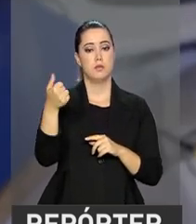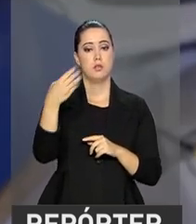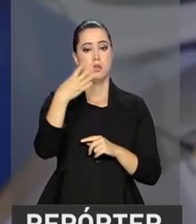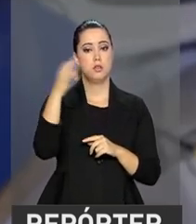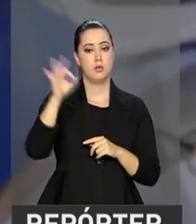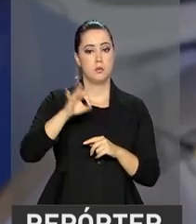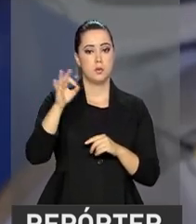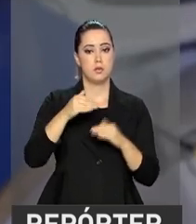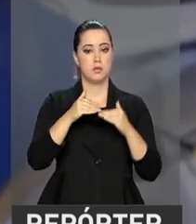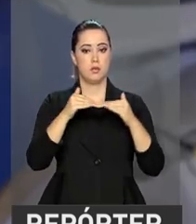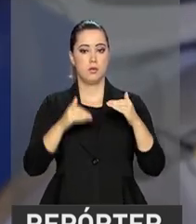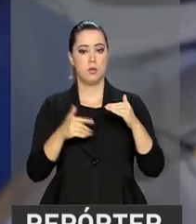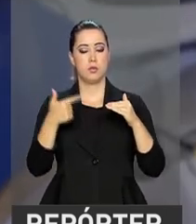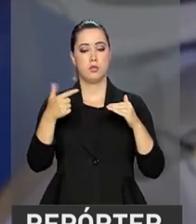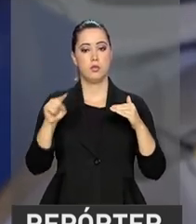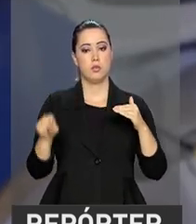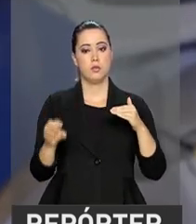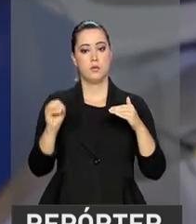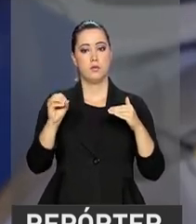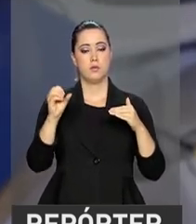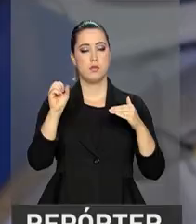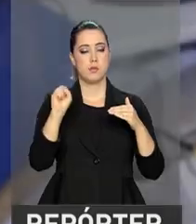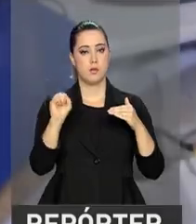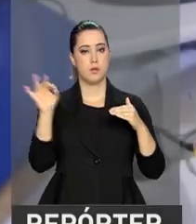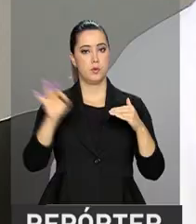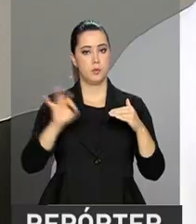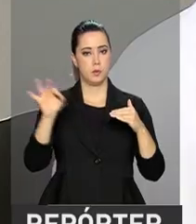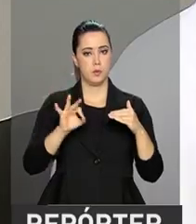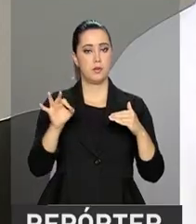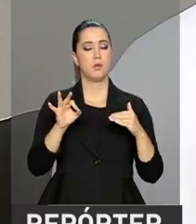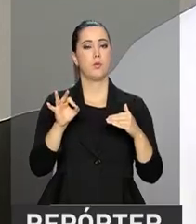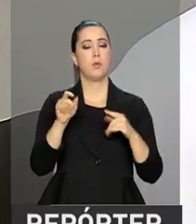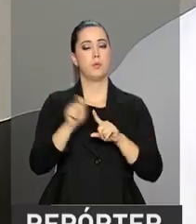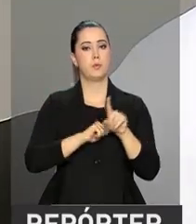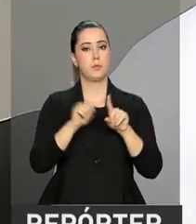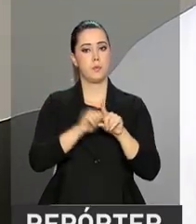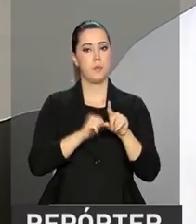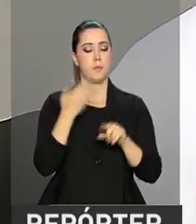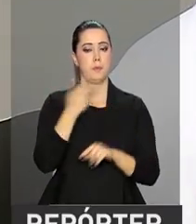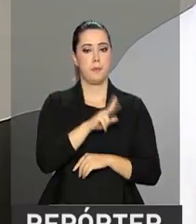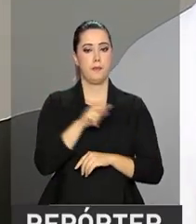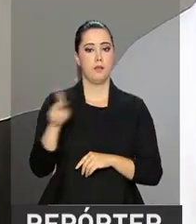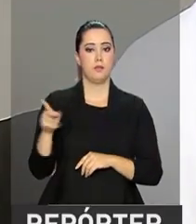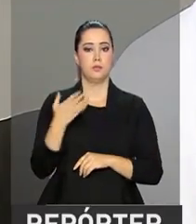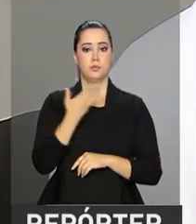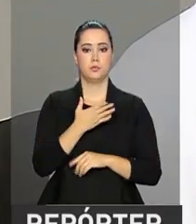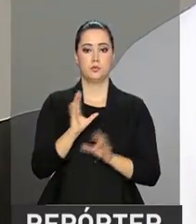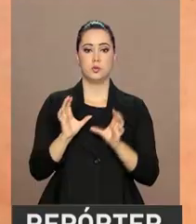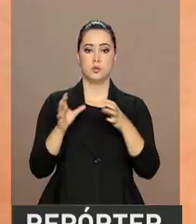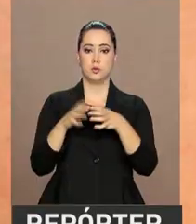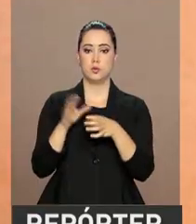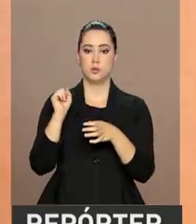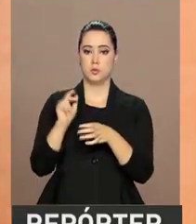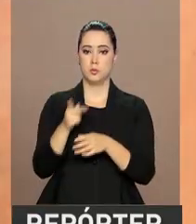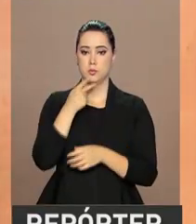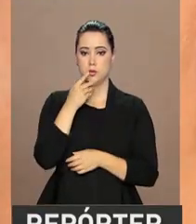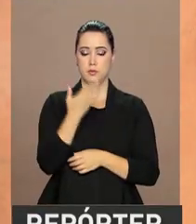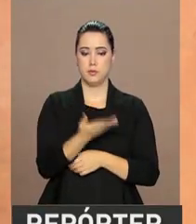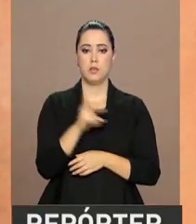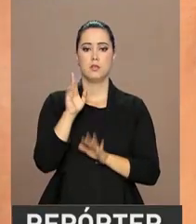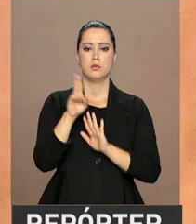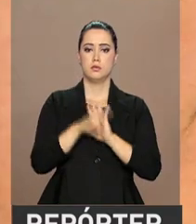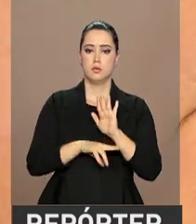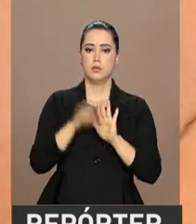para 2,08 por cento ao mês o presidente dessa associação de aposentados diz que a medida